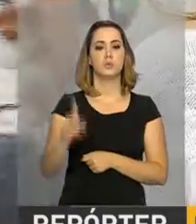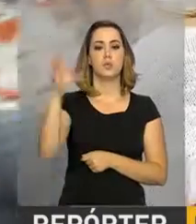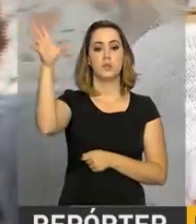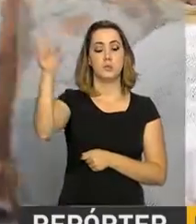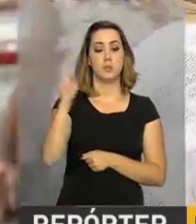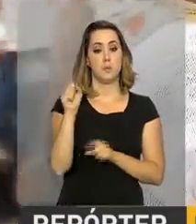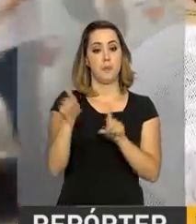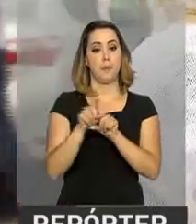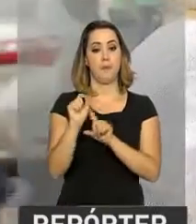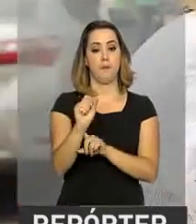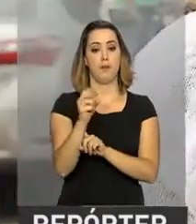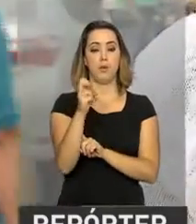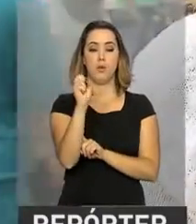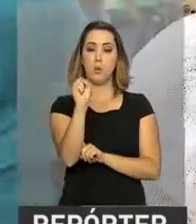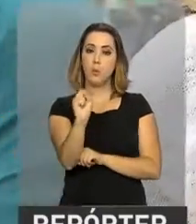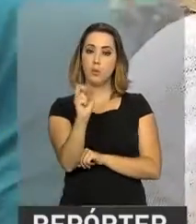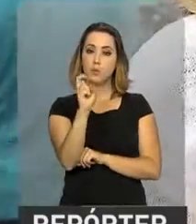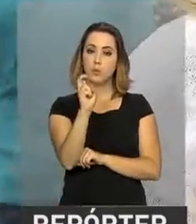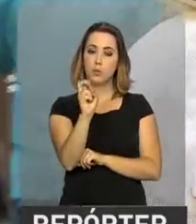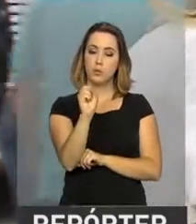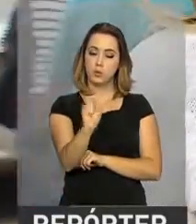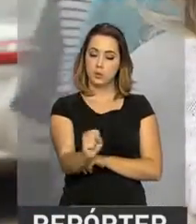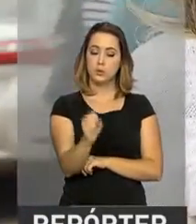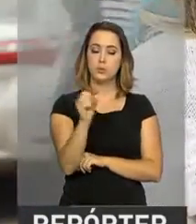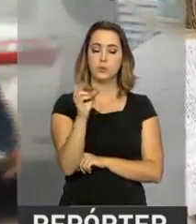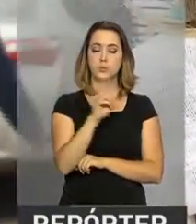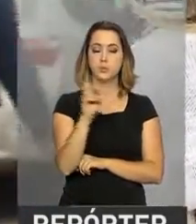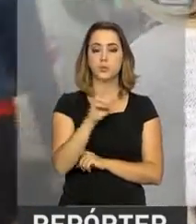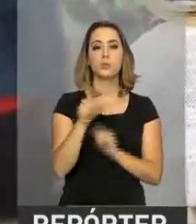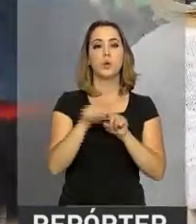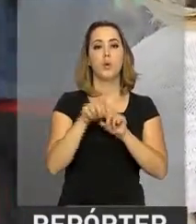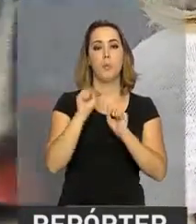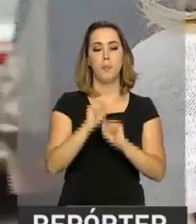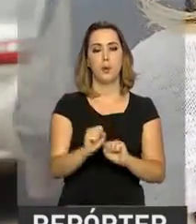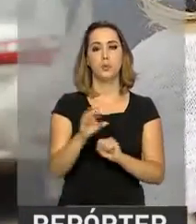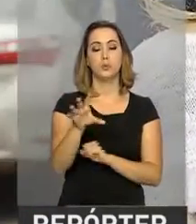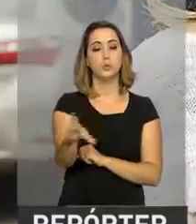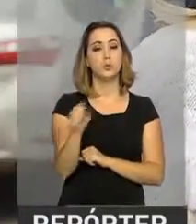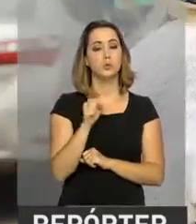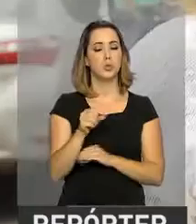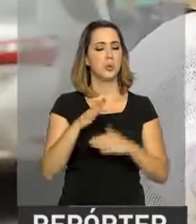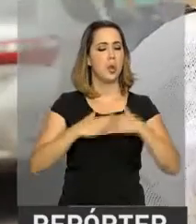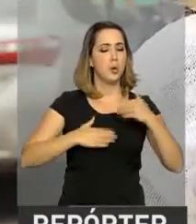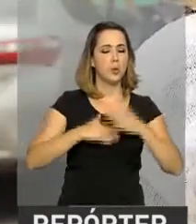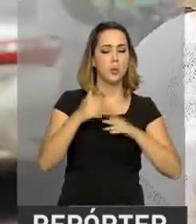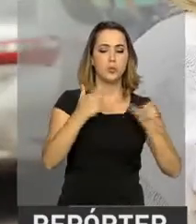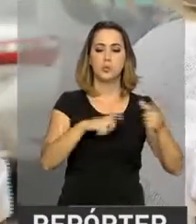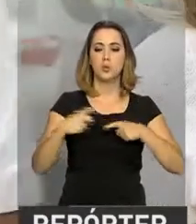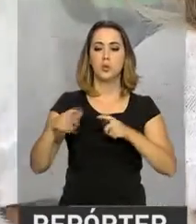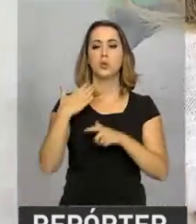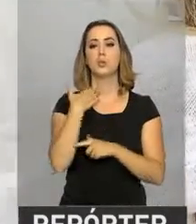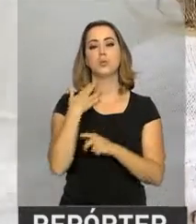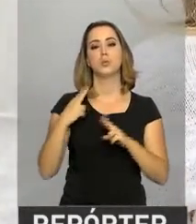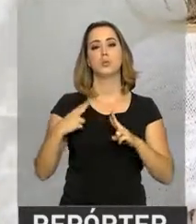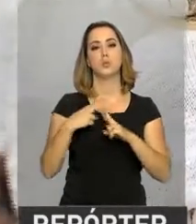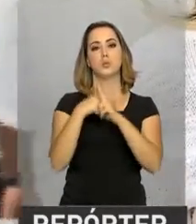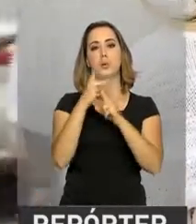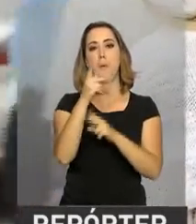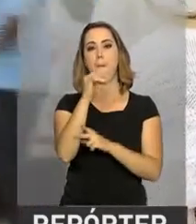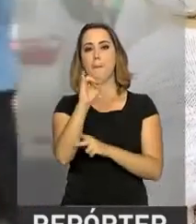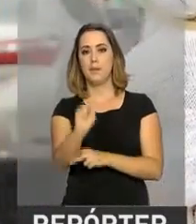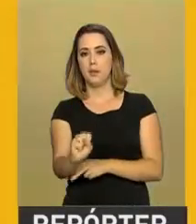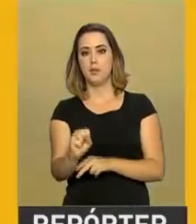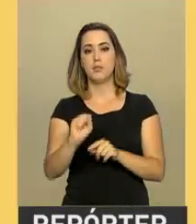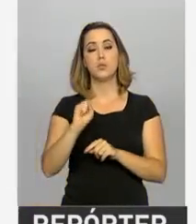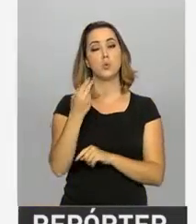benefício o valor é de 880 reais e pode ser retirado em qualquer agência da caixa econômica no caso do pis ou do banco do brasil no caso